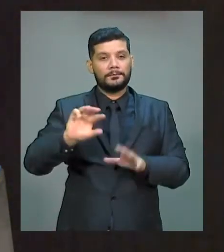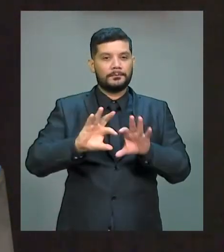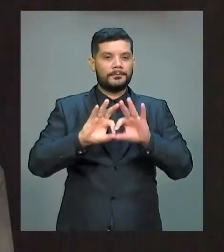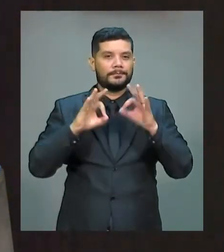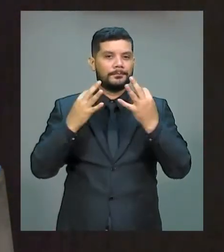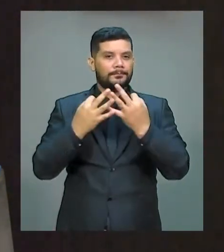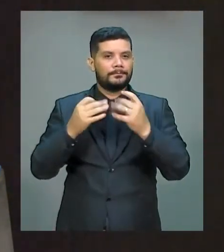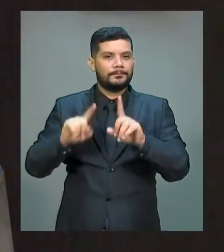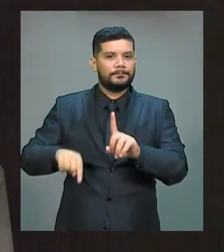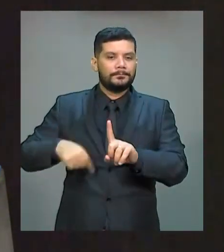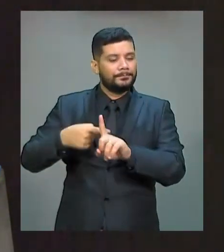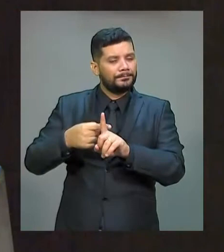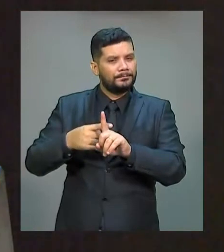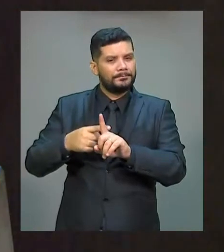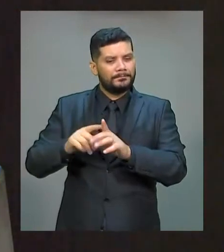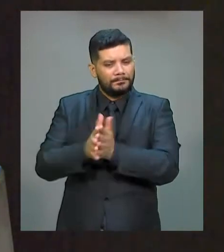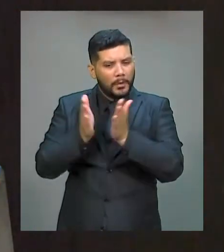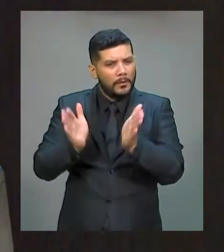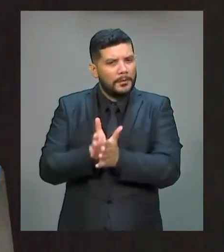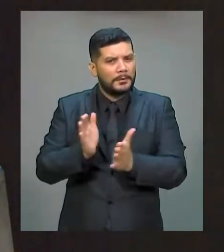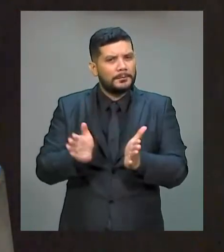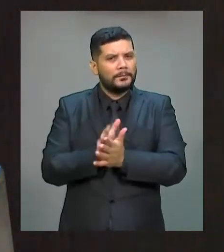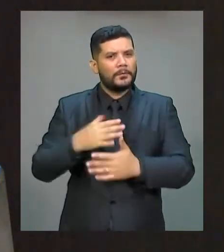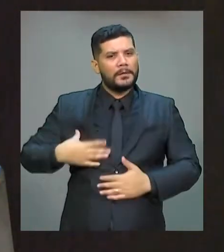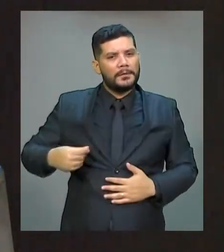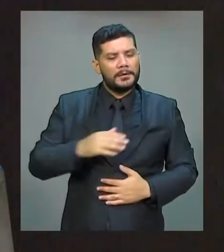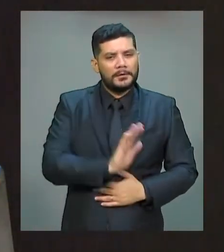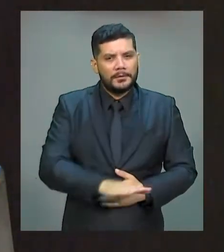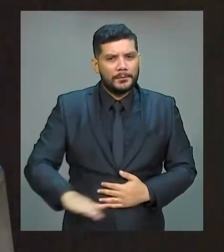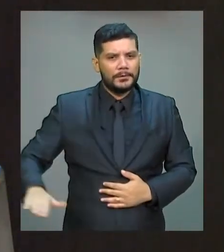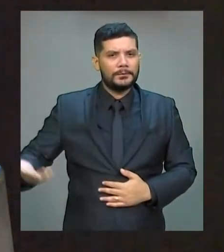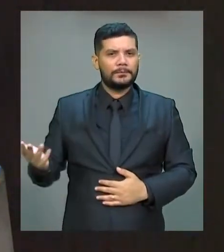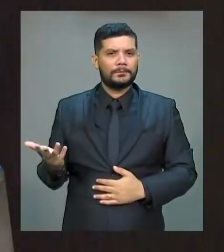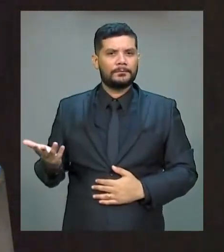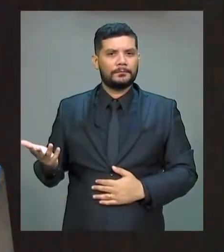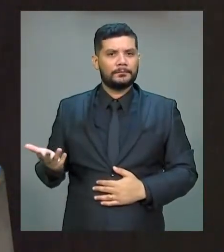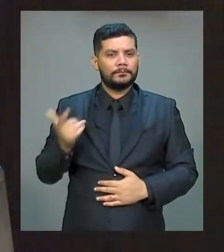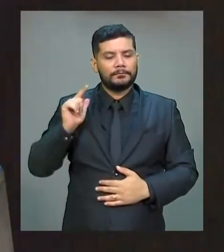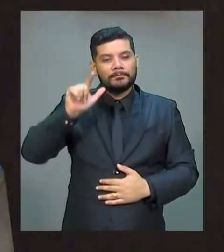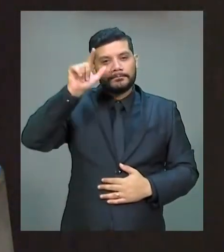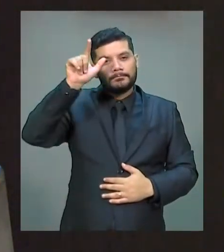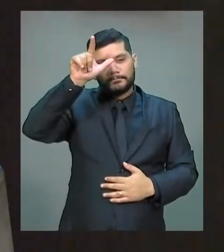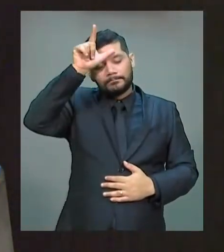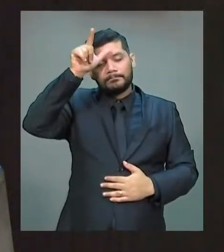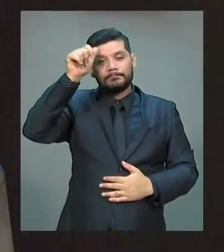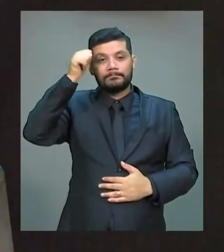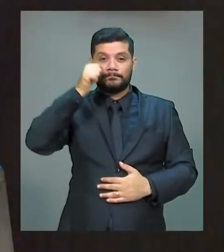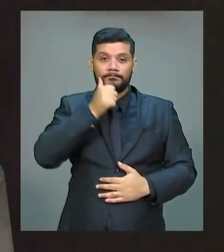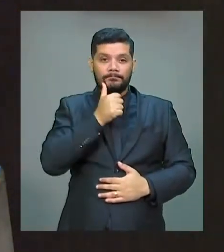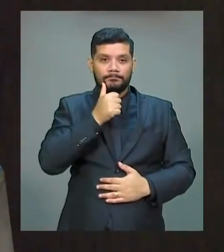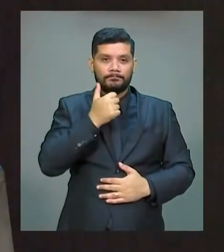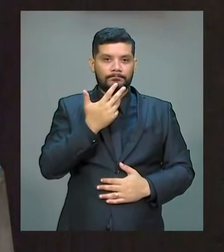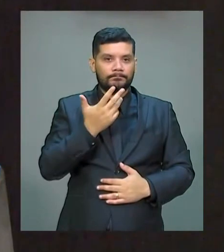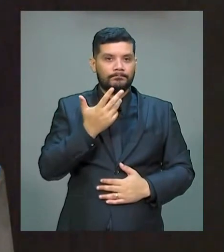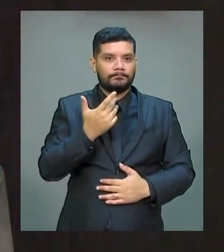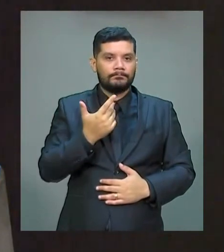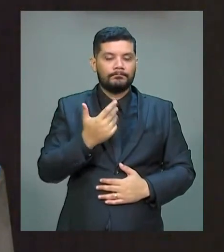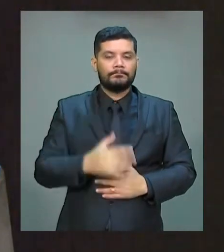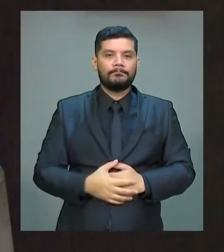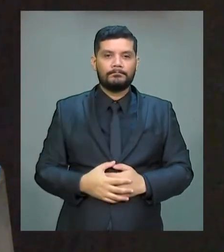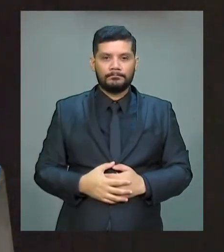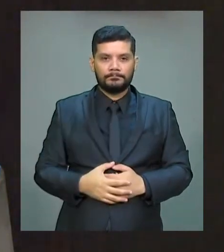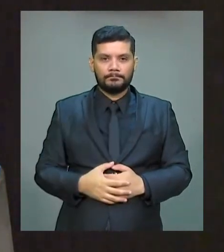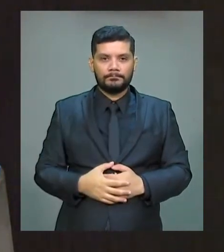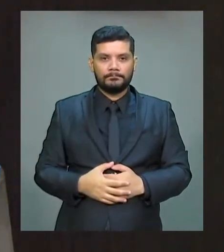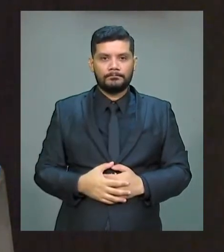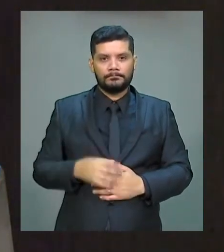mais pobres, com filhos pequenos, chefiadas por mulheres. Nós temos 1 milhão de famílias abaixo da linha da extrema pobreza, que vivem